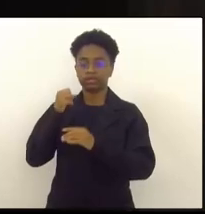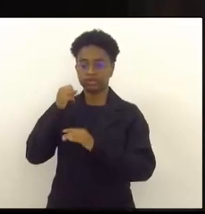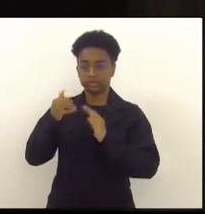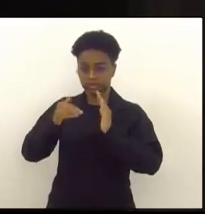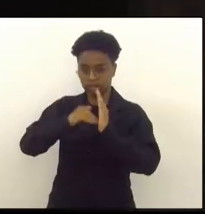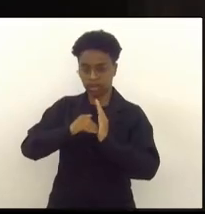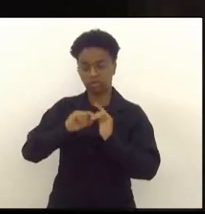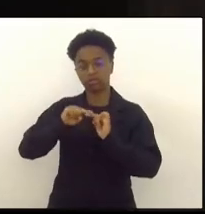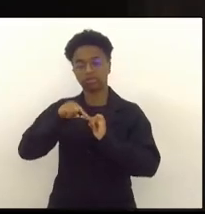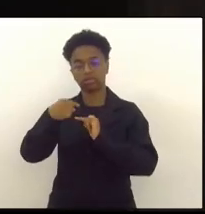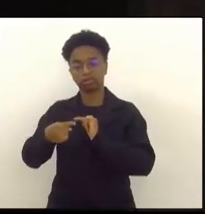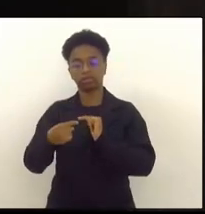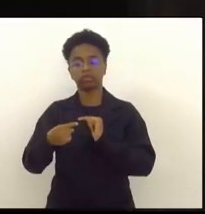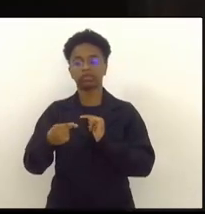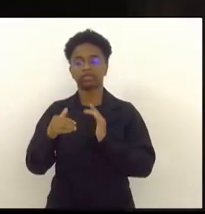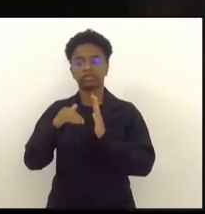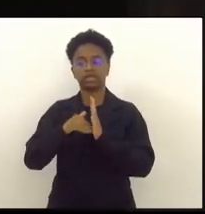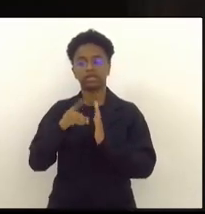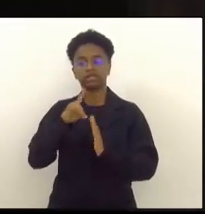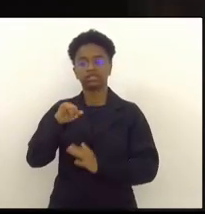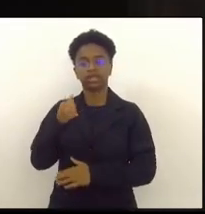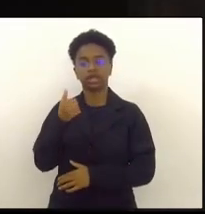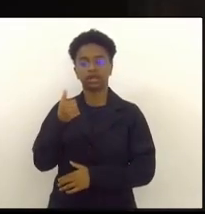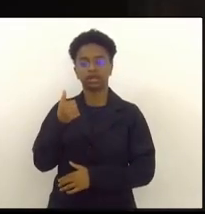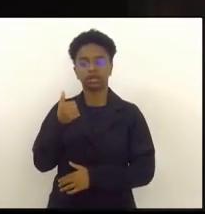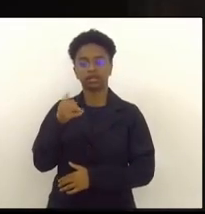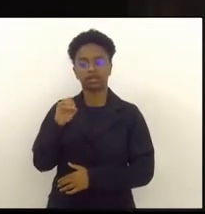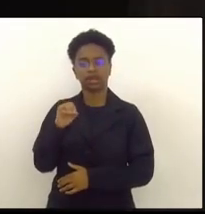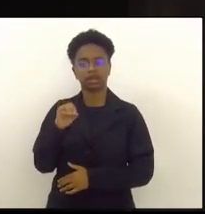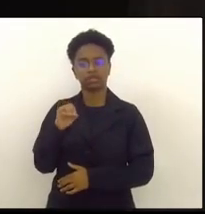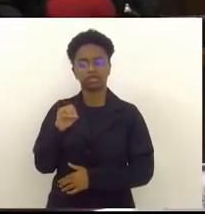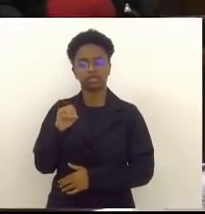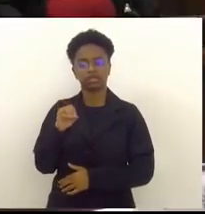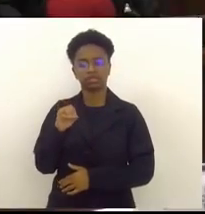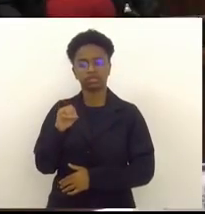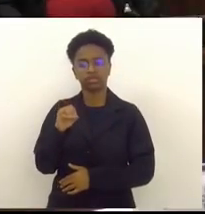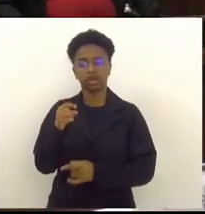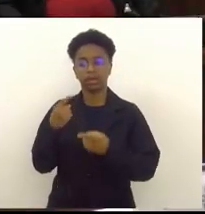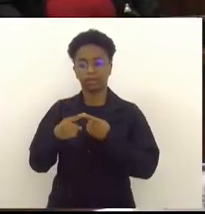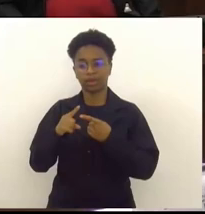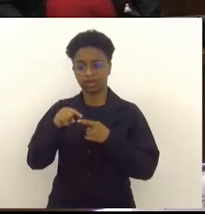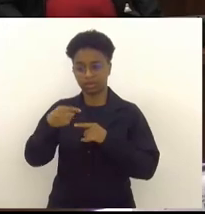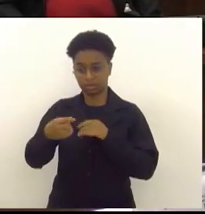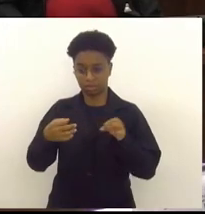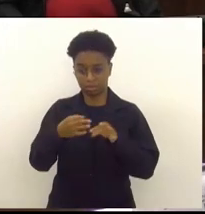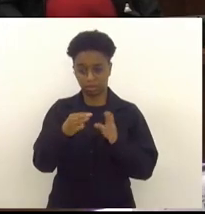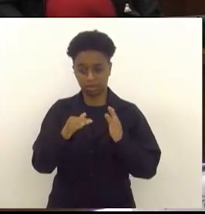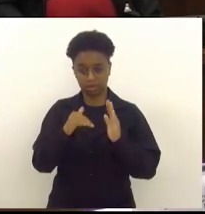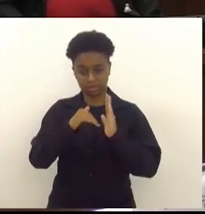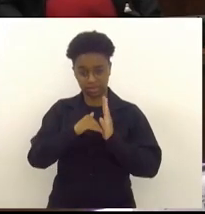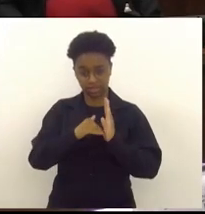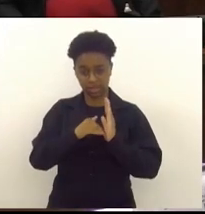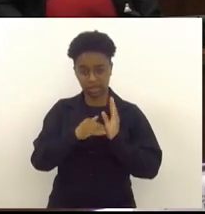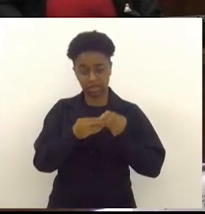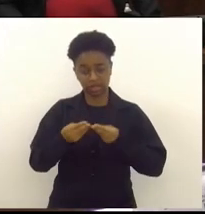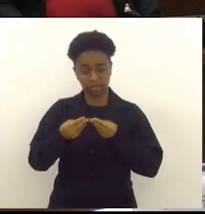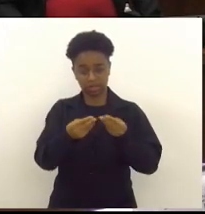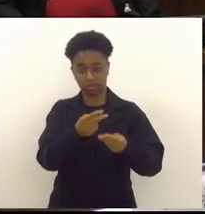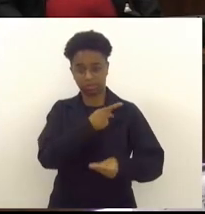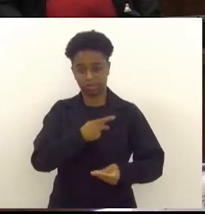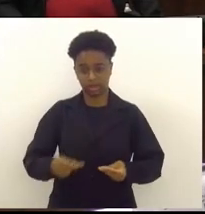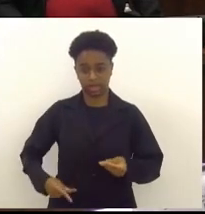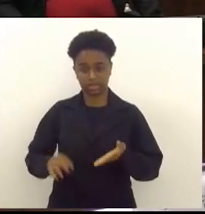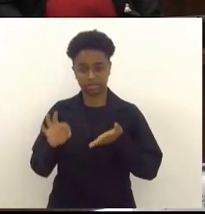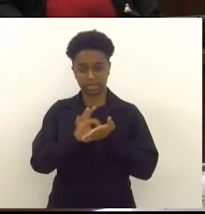para o Senado, aí chegou no dia 10 de... No dia, porque quando sai do Senado, para presidente se assinar,